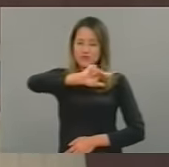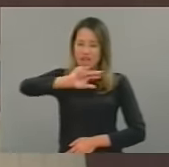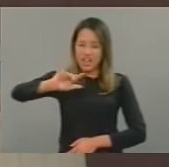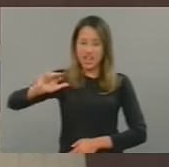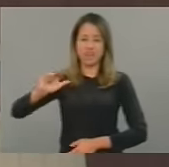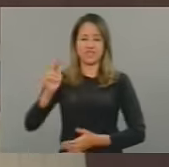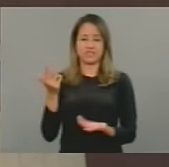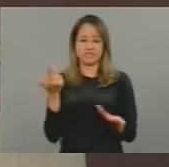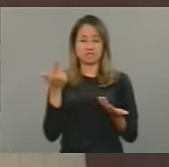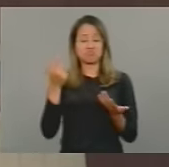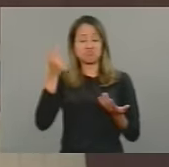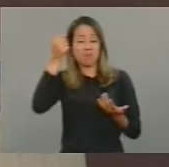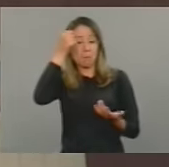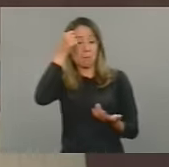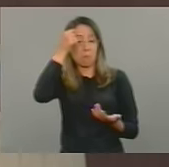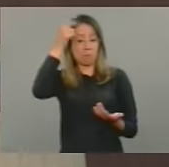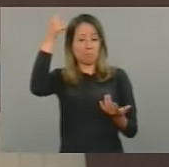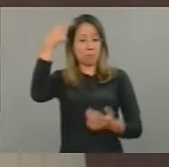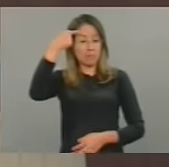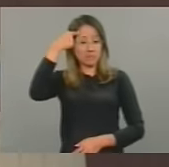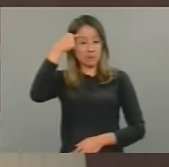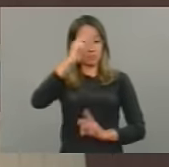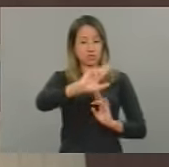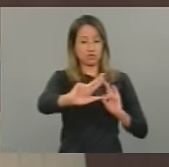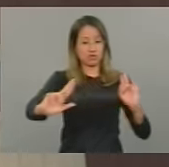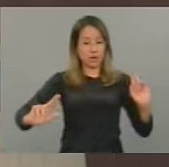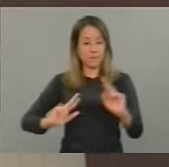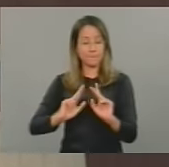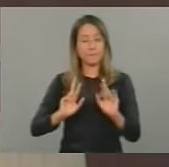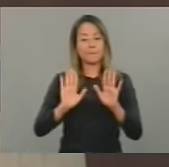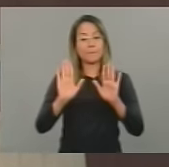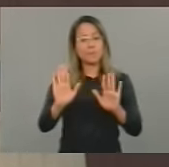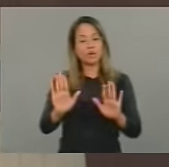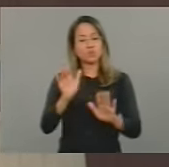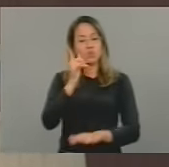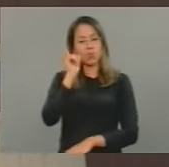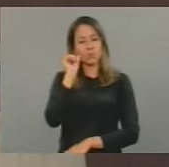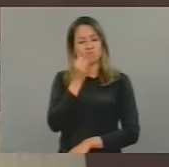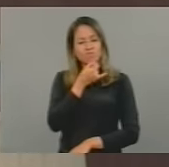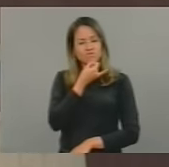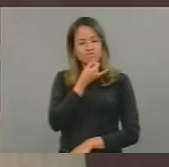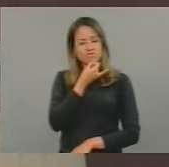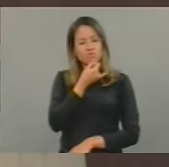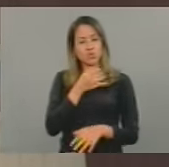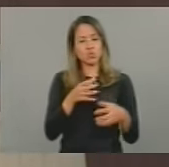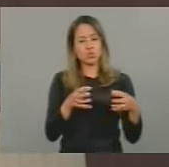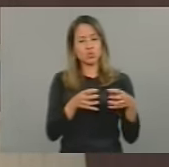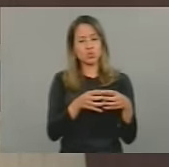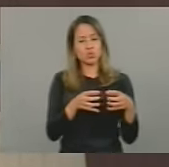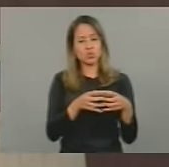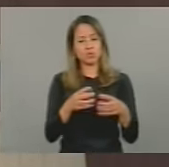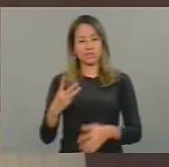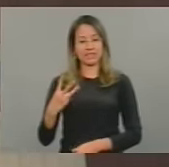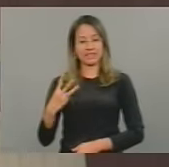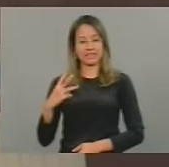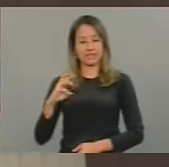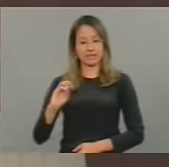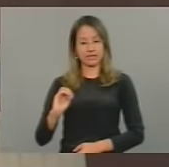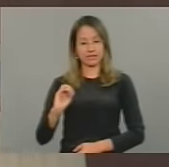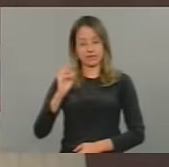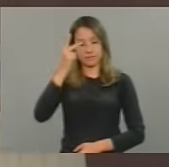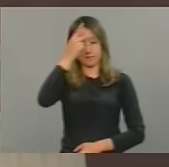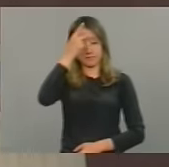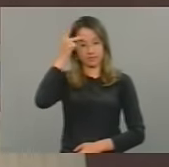extrações ideológicas, ontem, para nossa tristeza, um grupo de 30 pessoas,